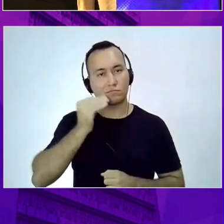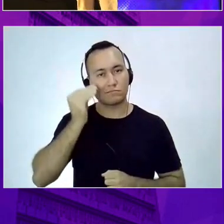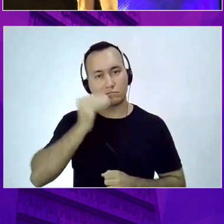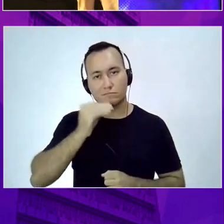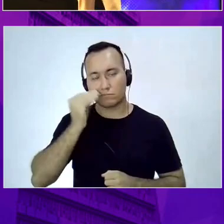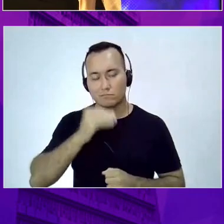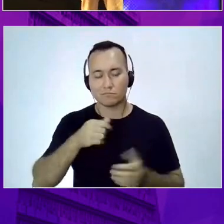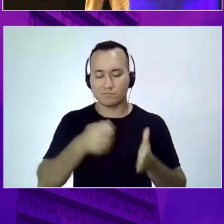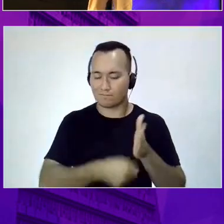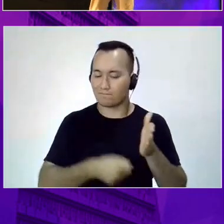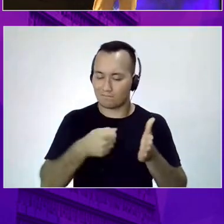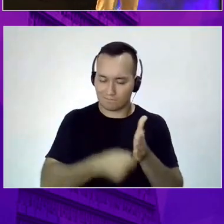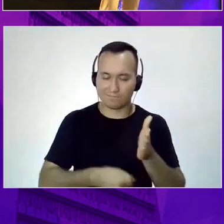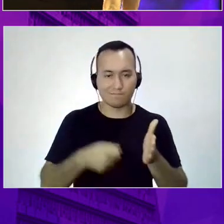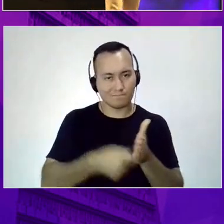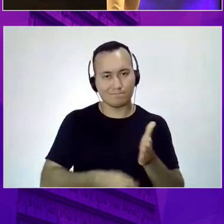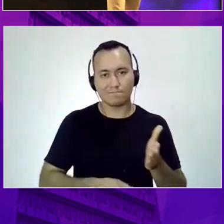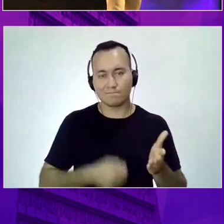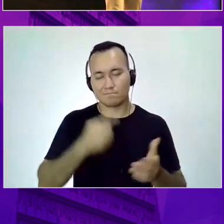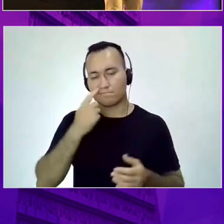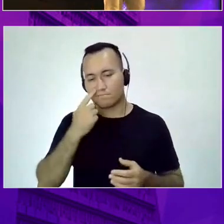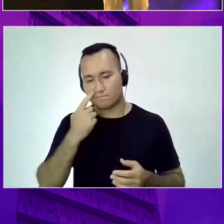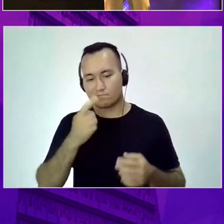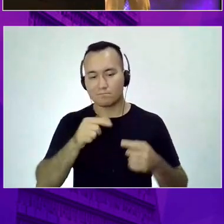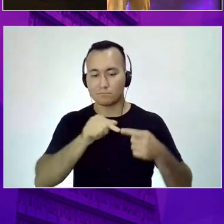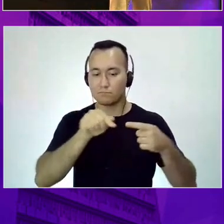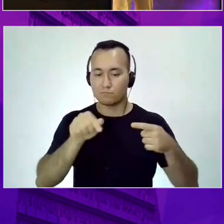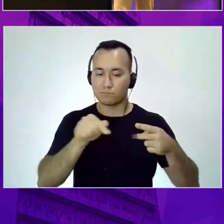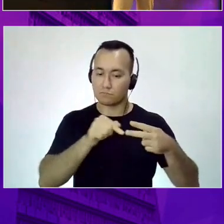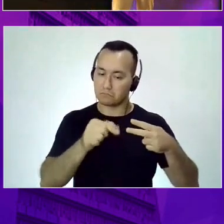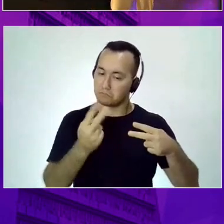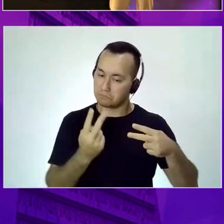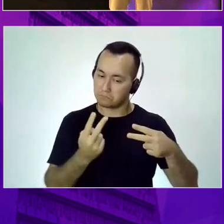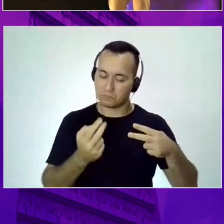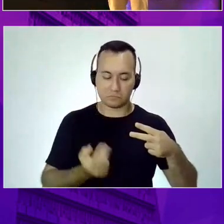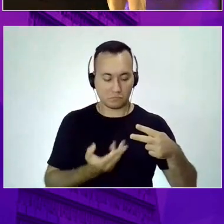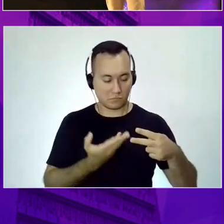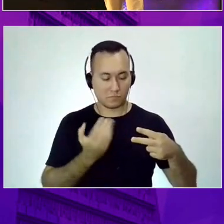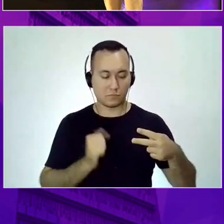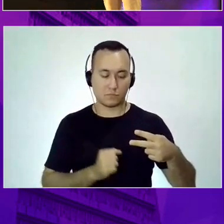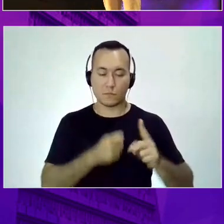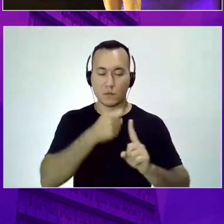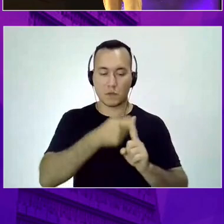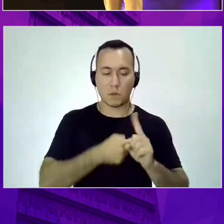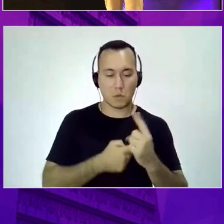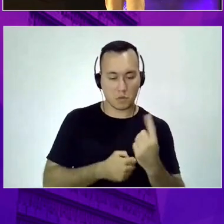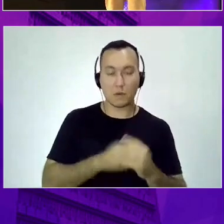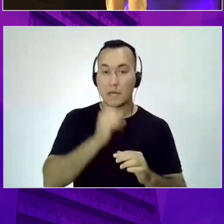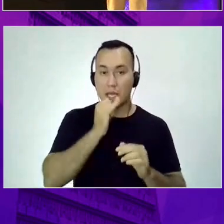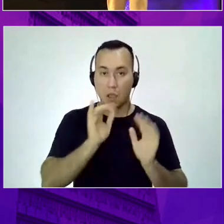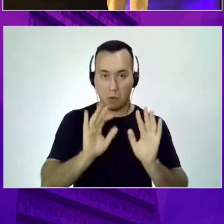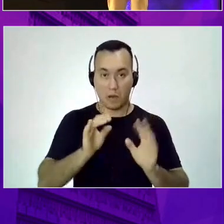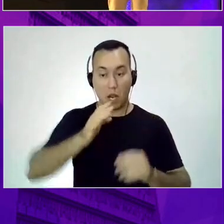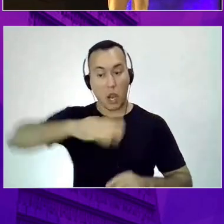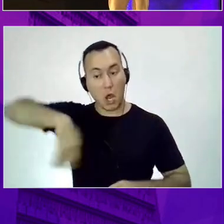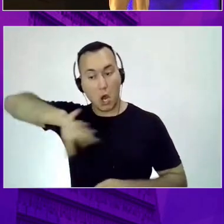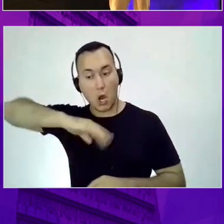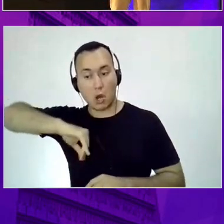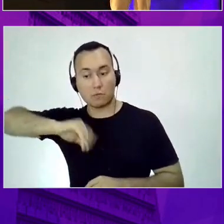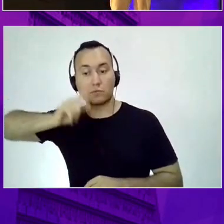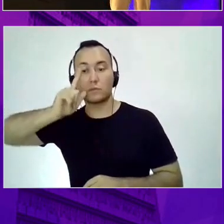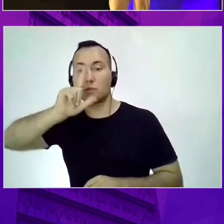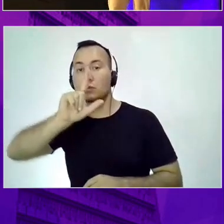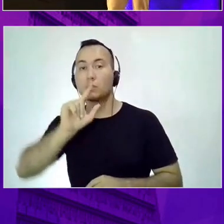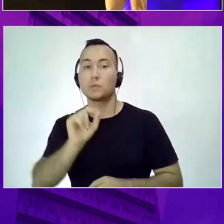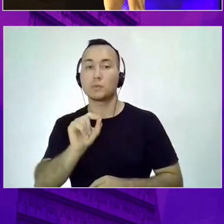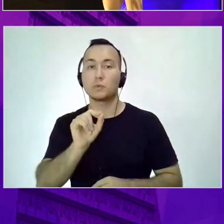experimentando, vendo o que funcionava melhor. No nosso caso, as sprints semanais funcionaram melhor, mas era o nosso caso, pode ser que a realidade